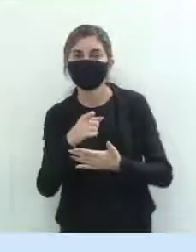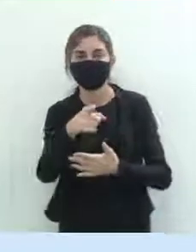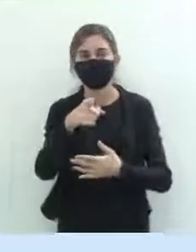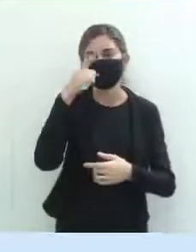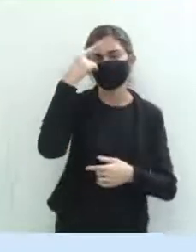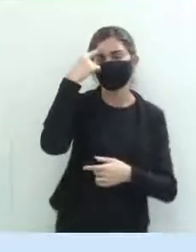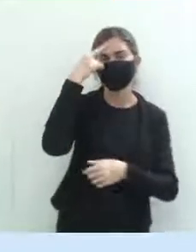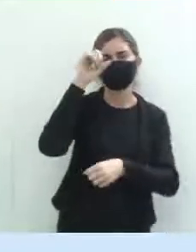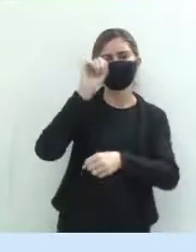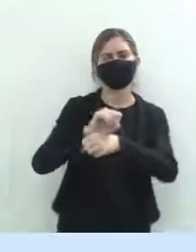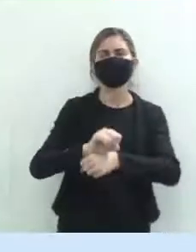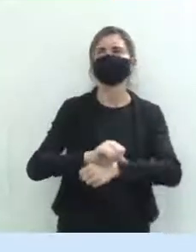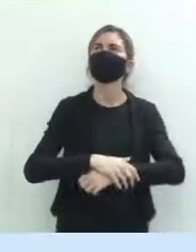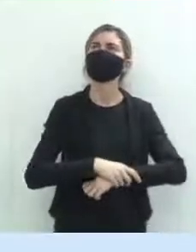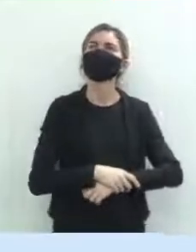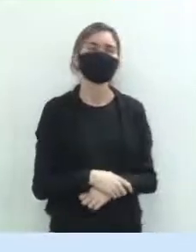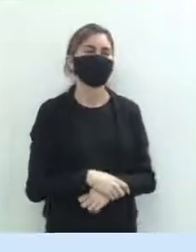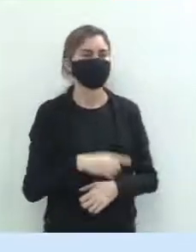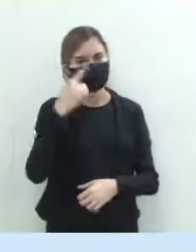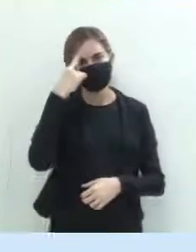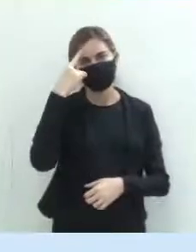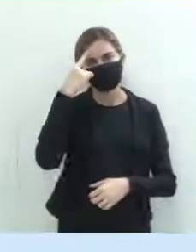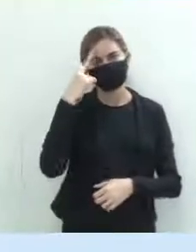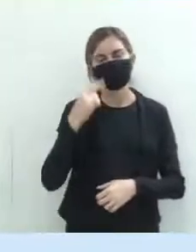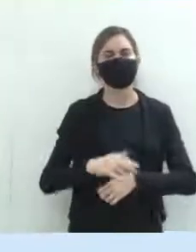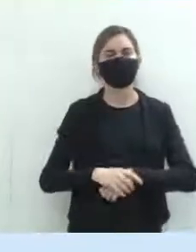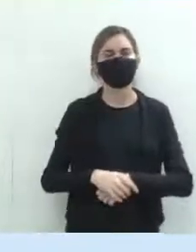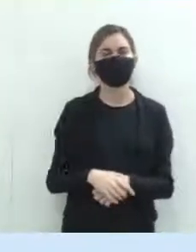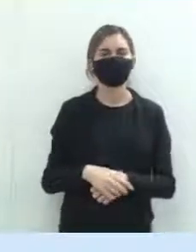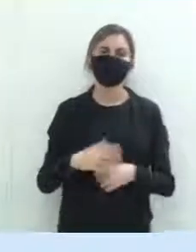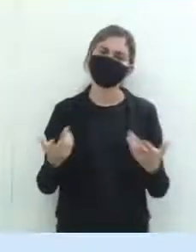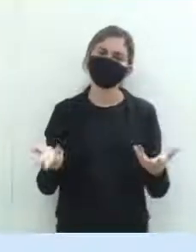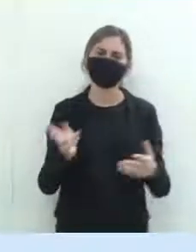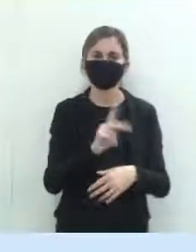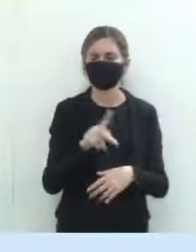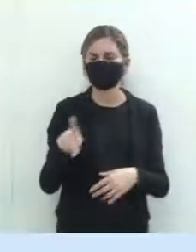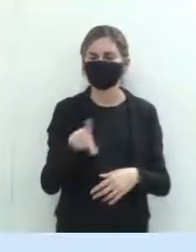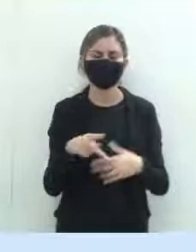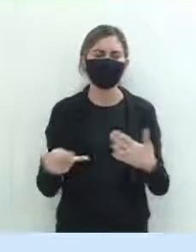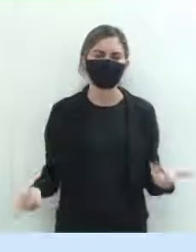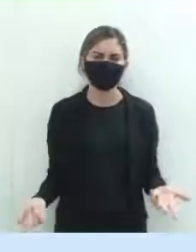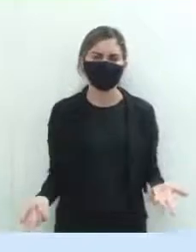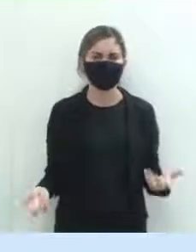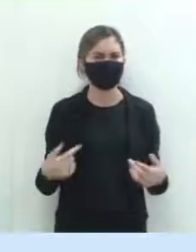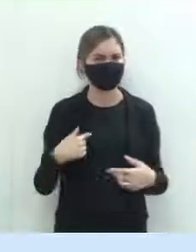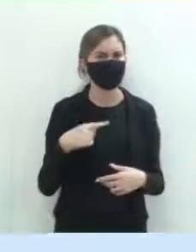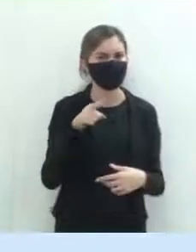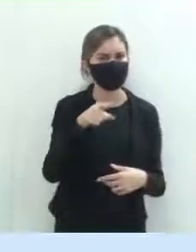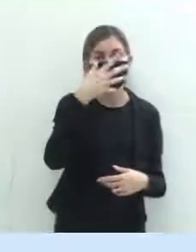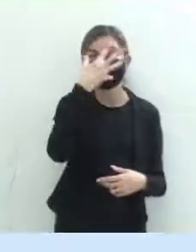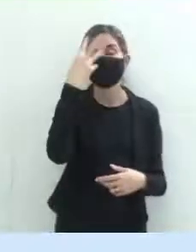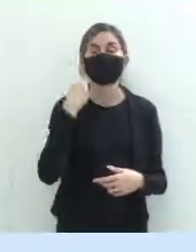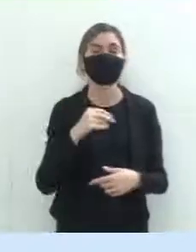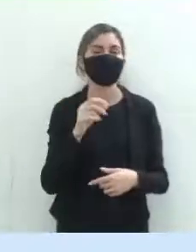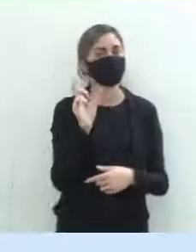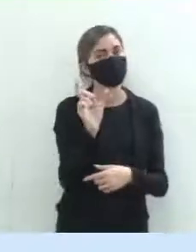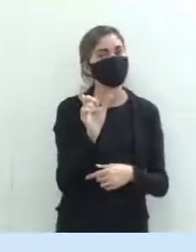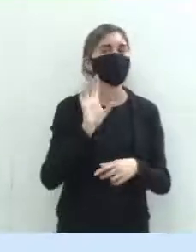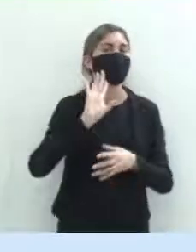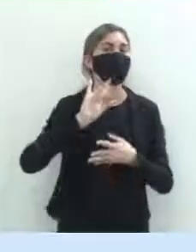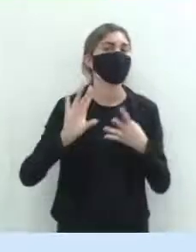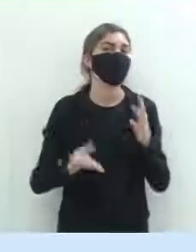e pense sobre isso e diga assim: professor, o senhor esqueceu de um pequeno